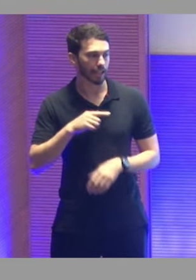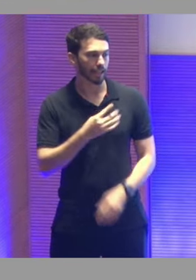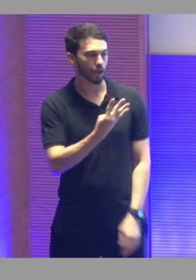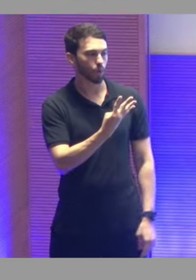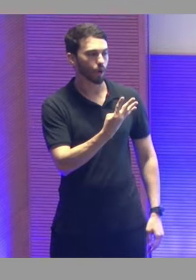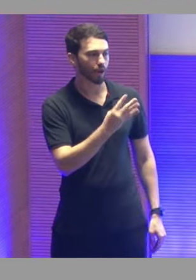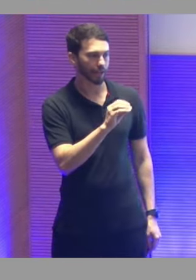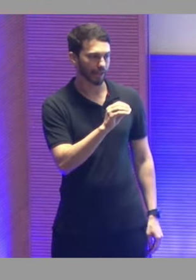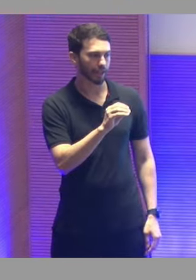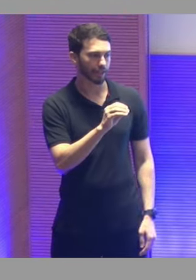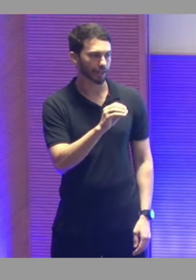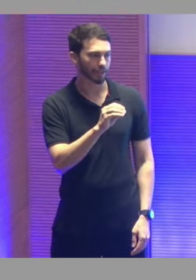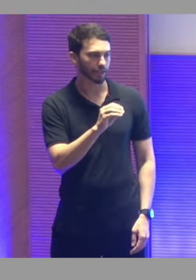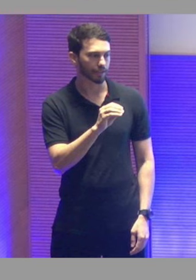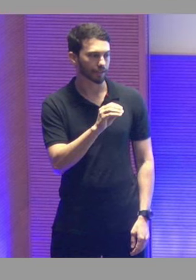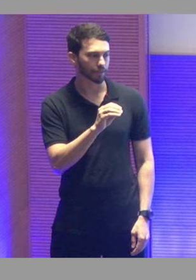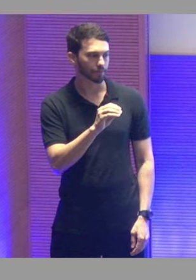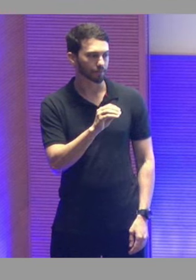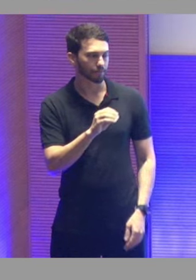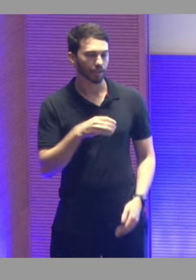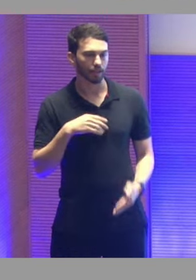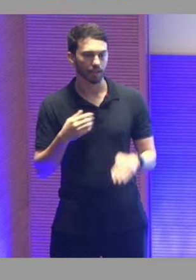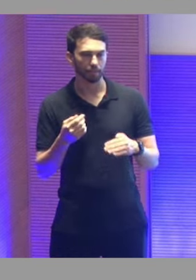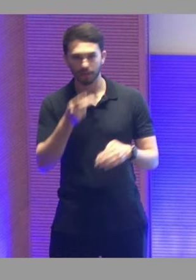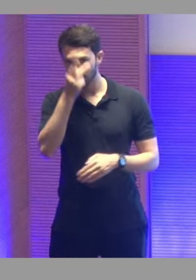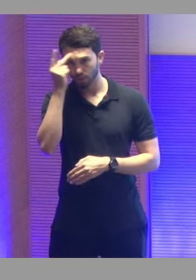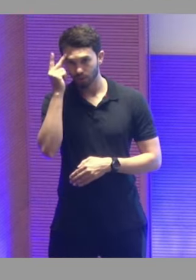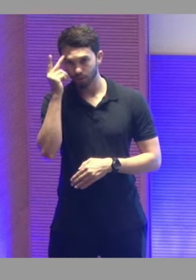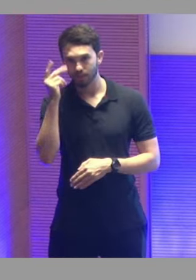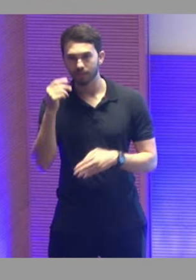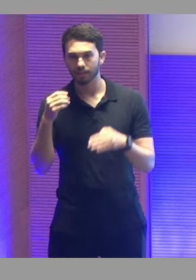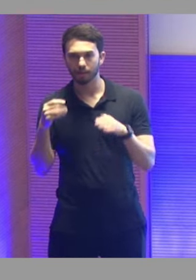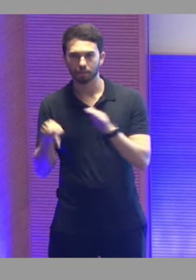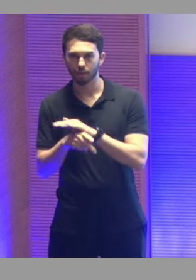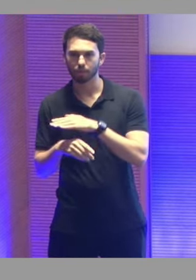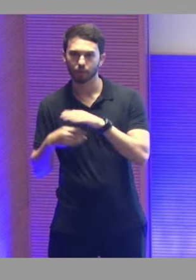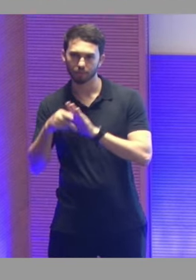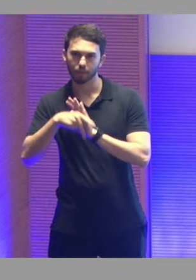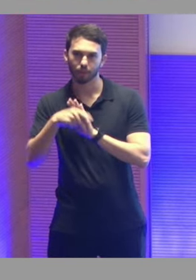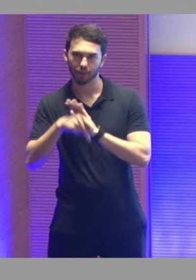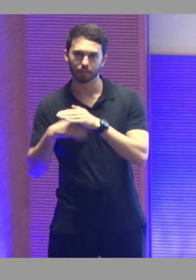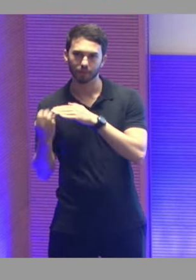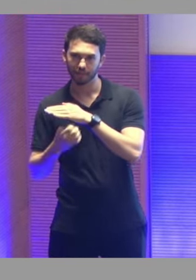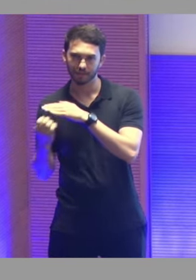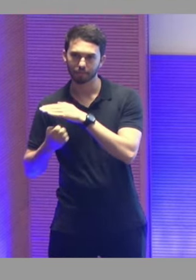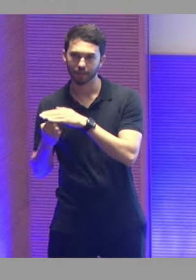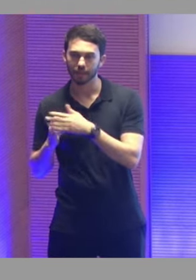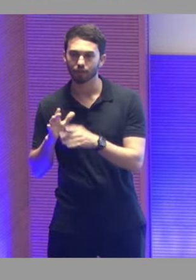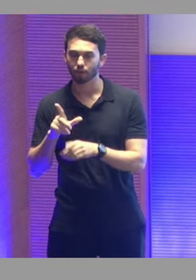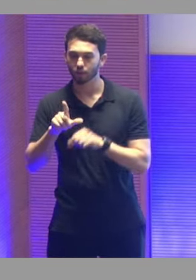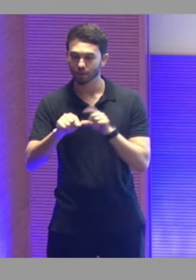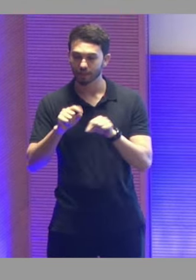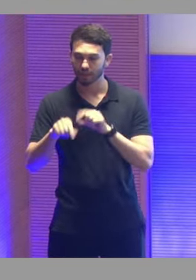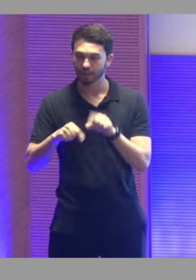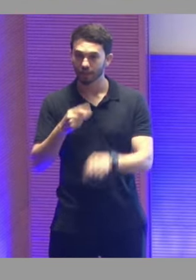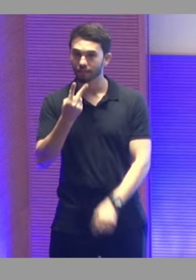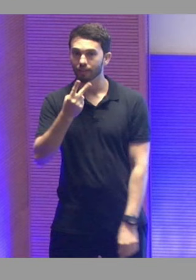40 submissões de membros do programa e foram selecionadas